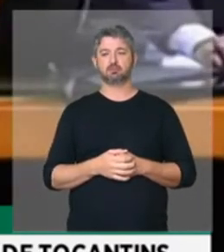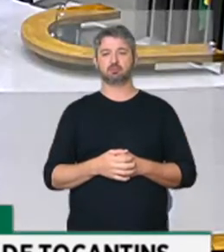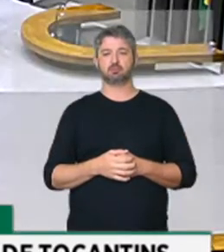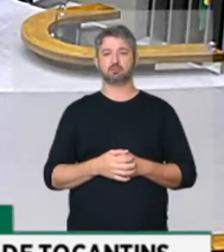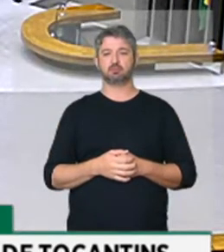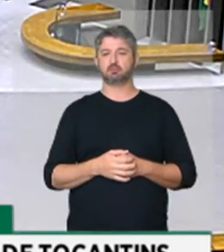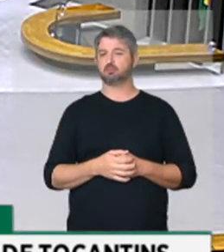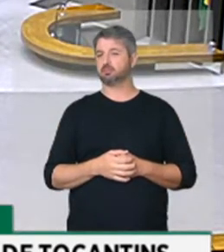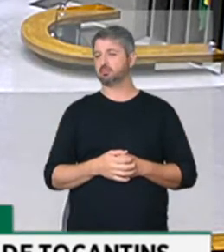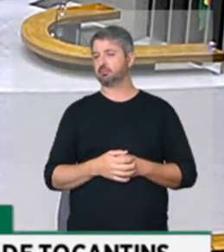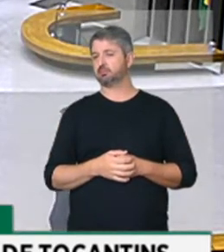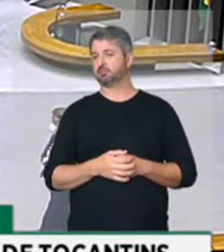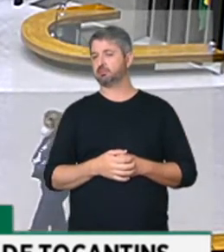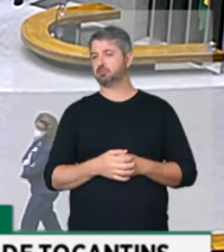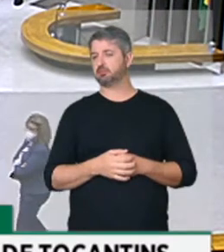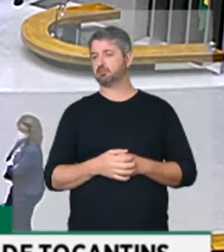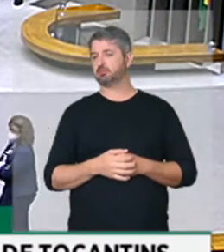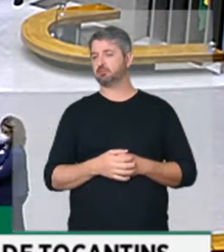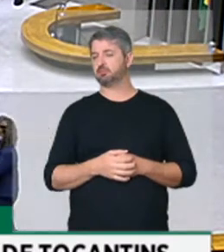Nada contra os...